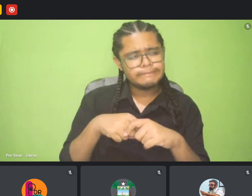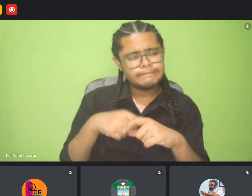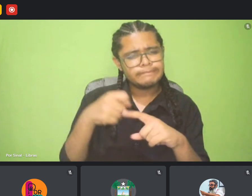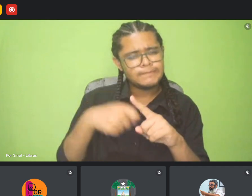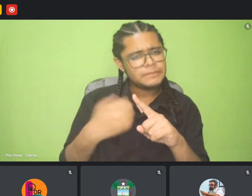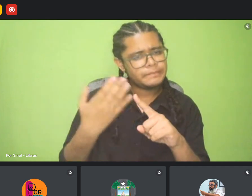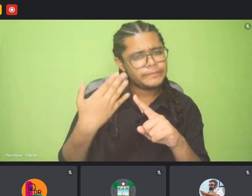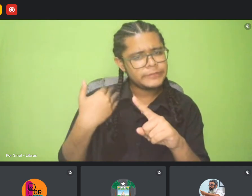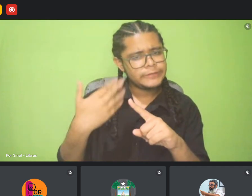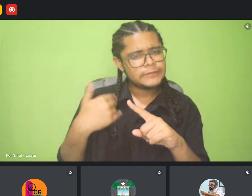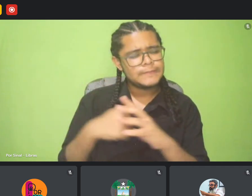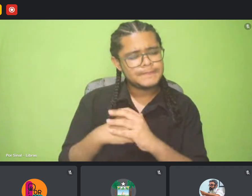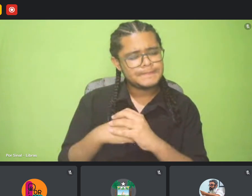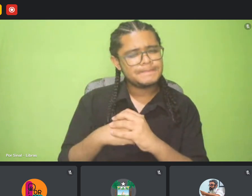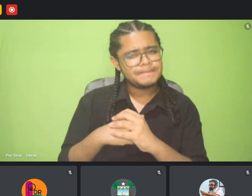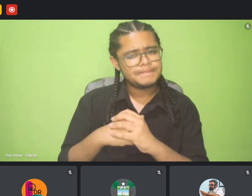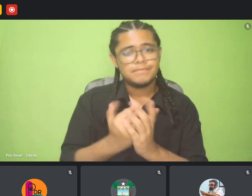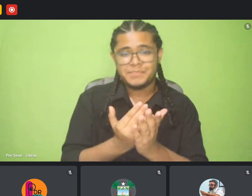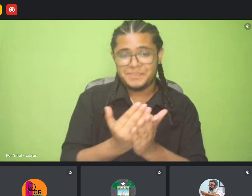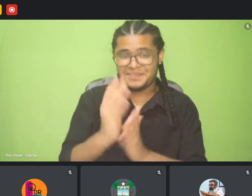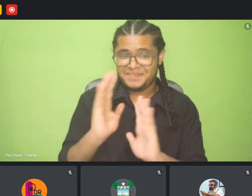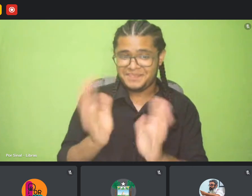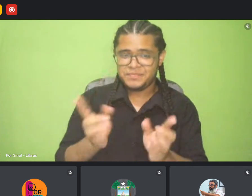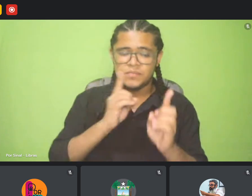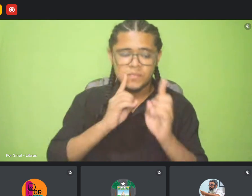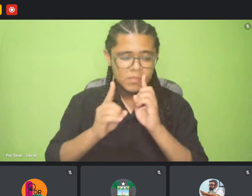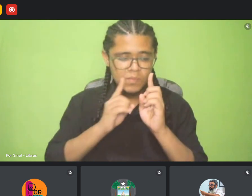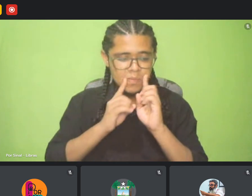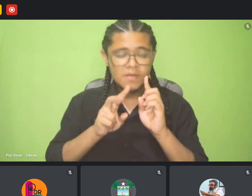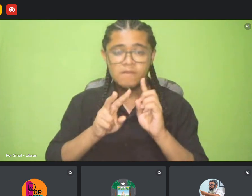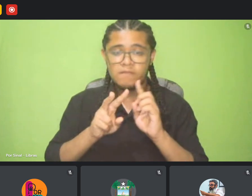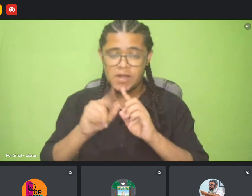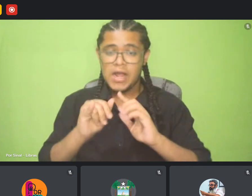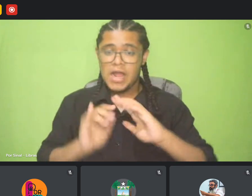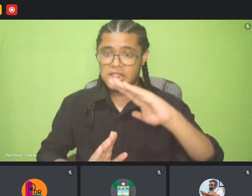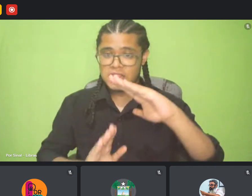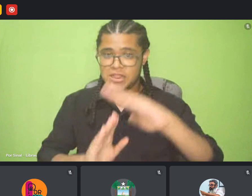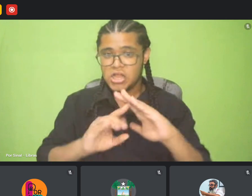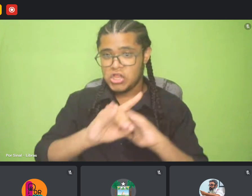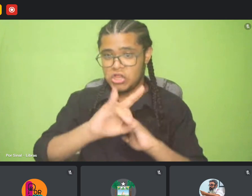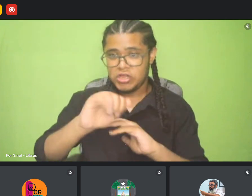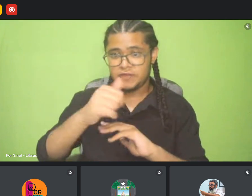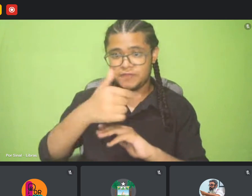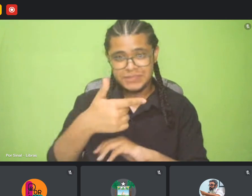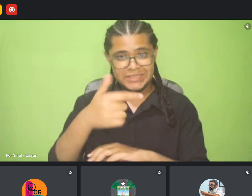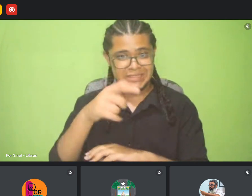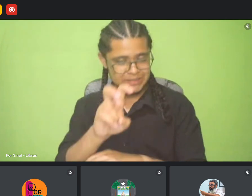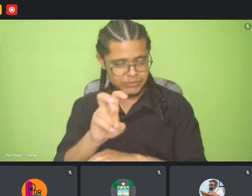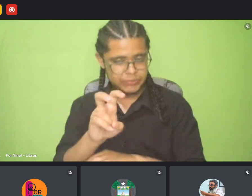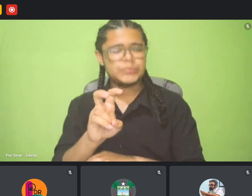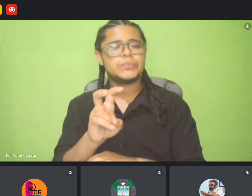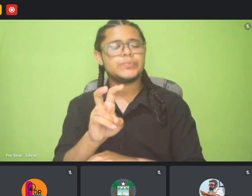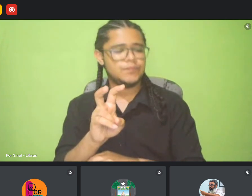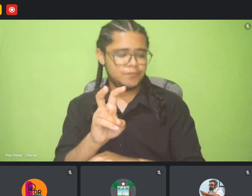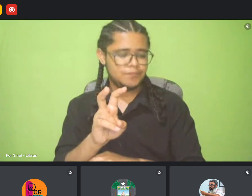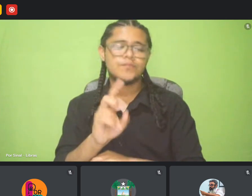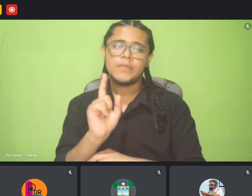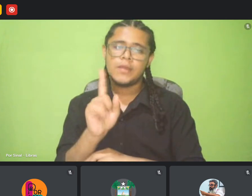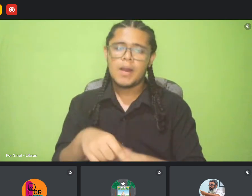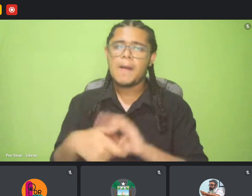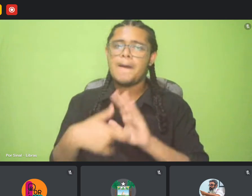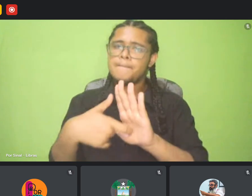fazendo esses diálogos e vamos prosseguir até o próximo dia 25, apresentando as